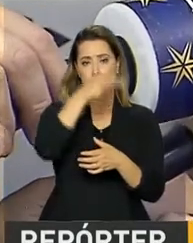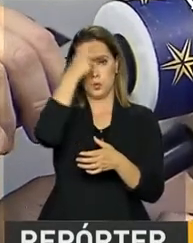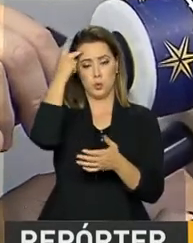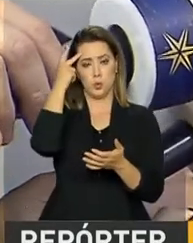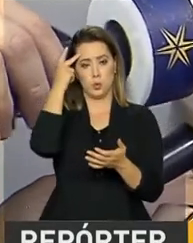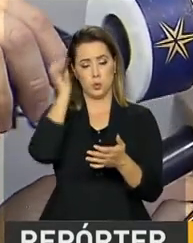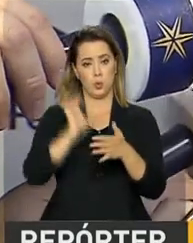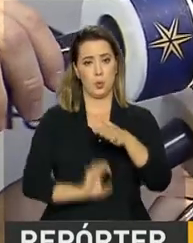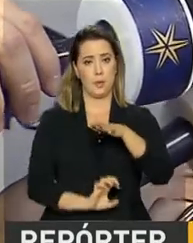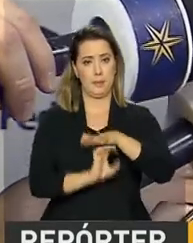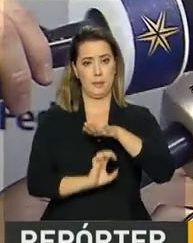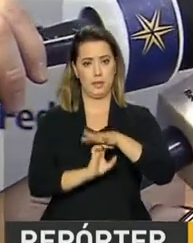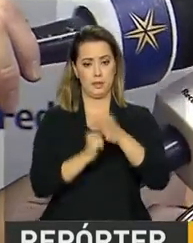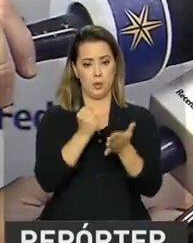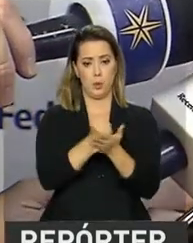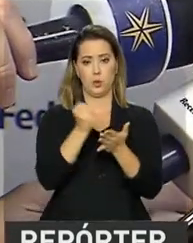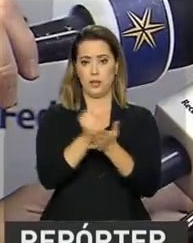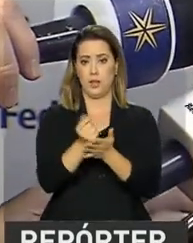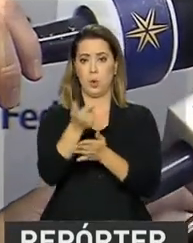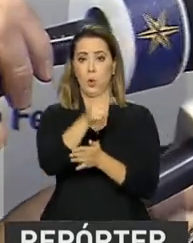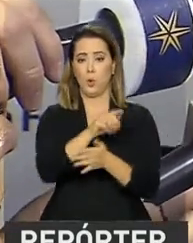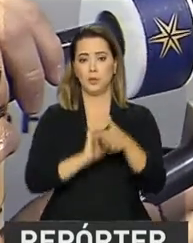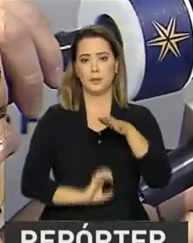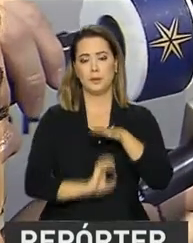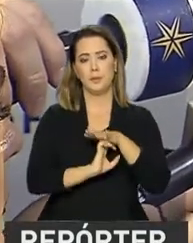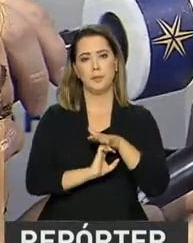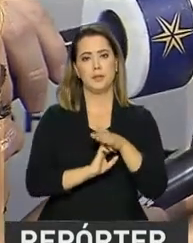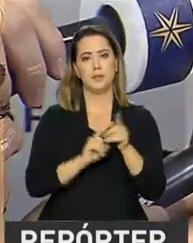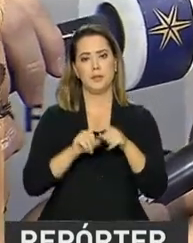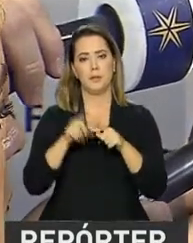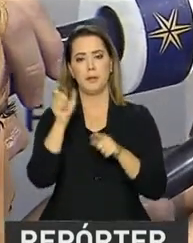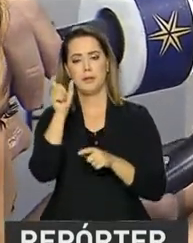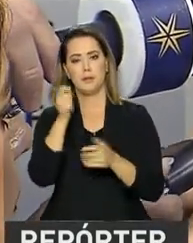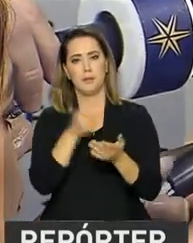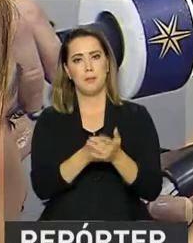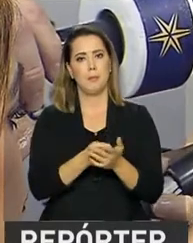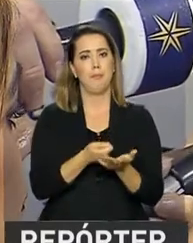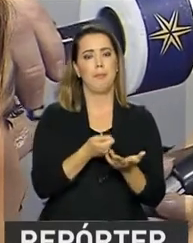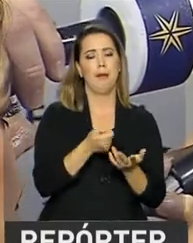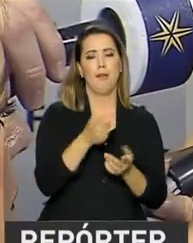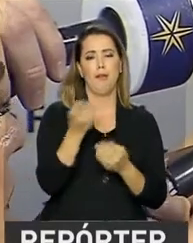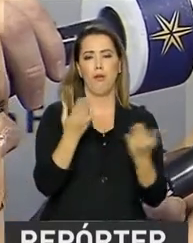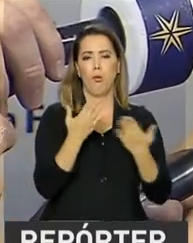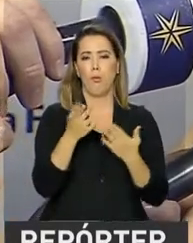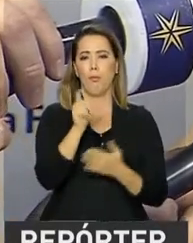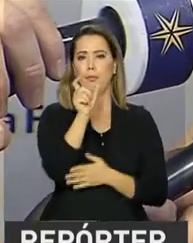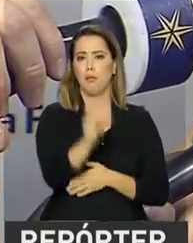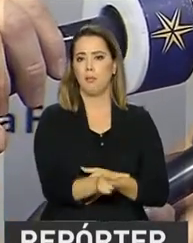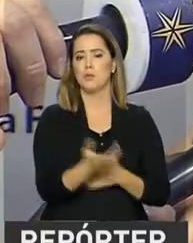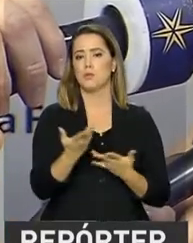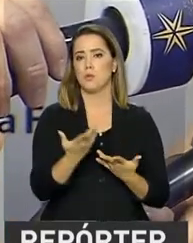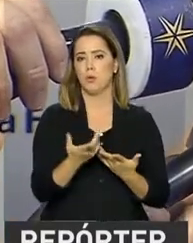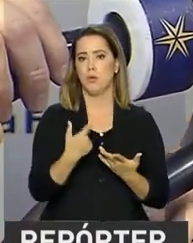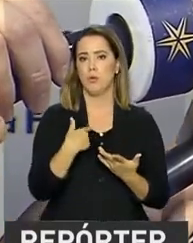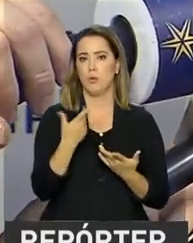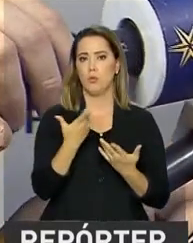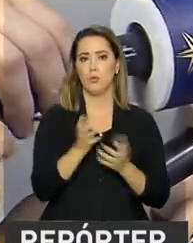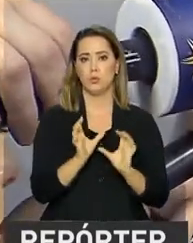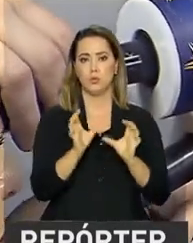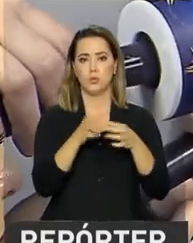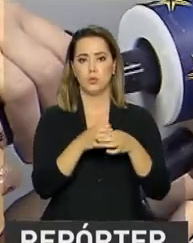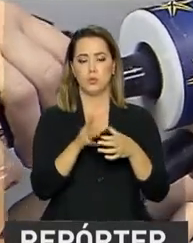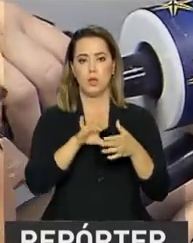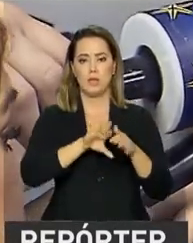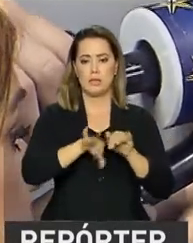de pessoas com pessoa jurídica o pagamento por grandes empresas de stock options né a segregação de pessoas jurídicas